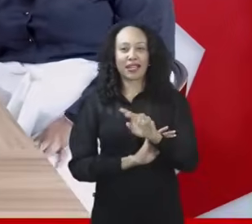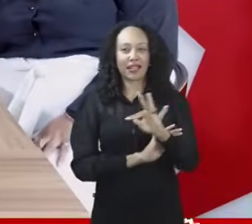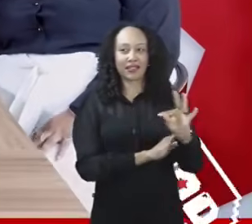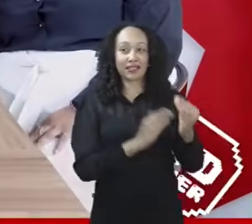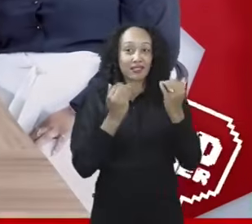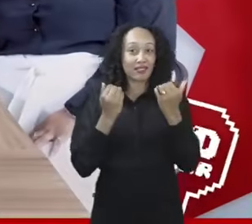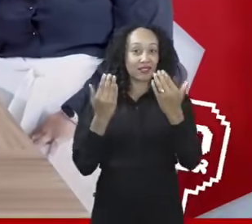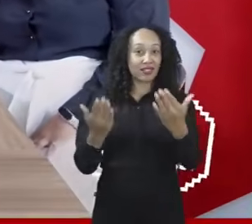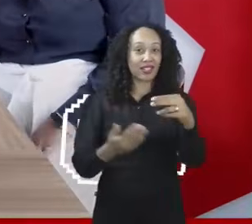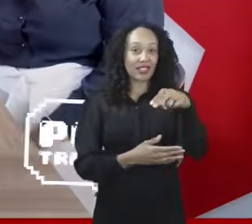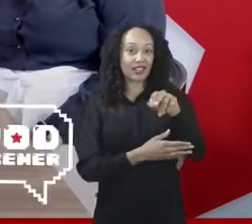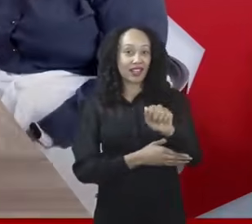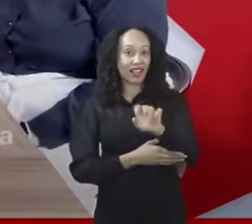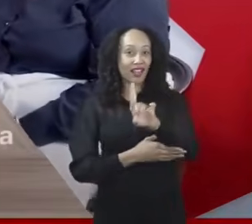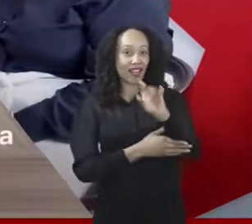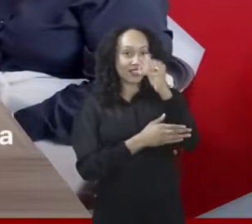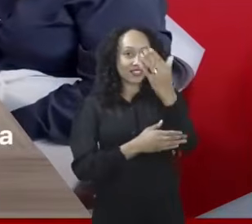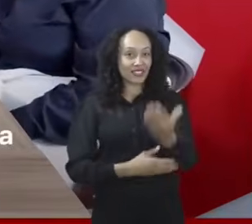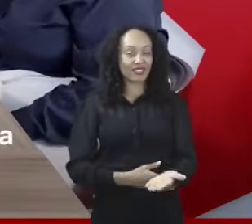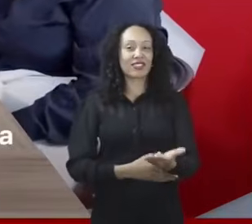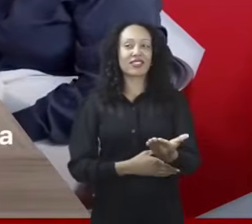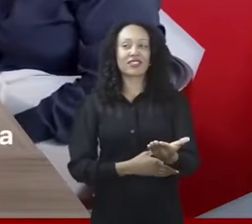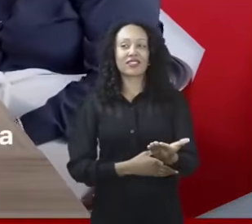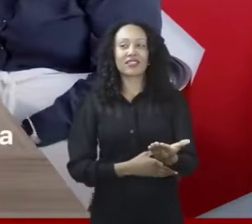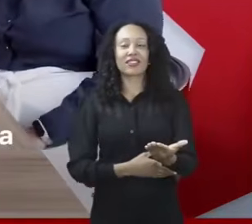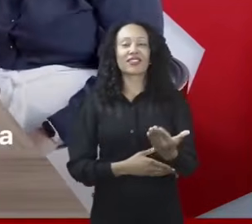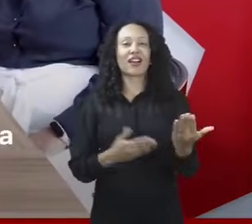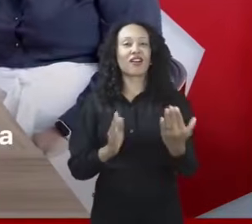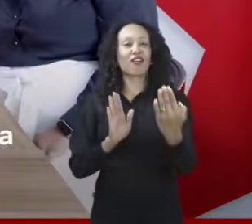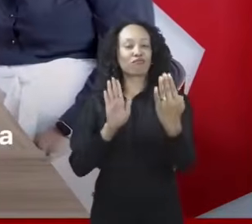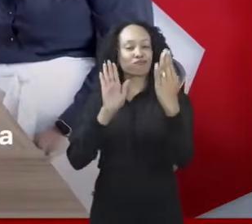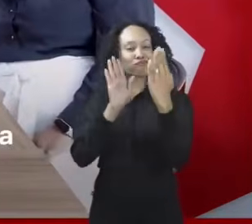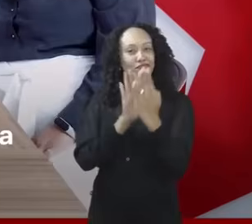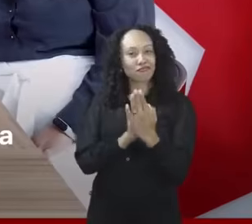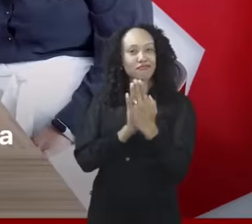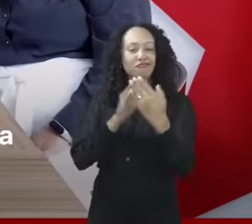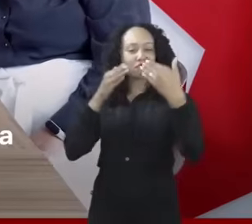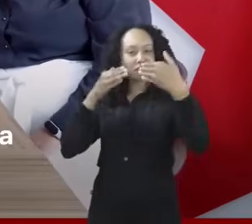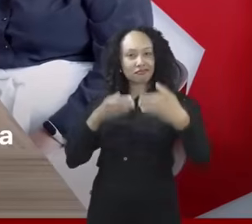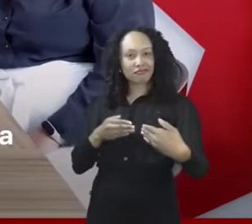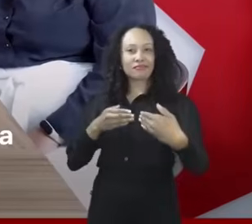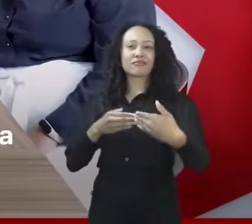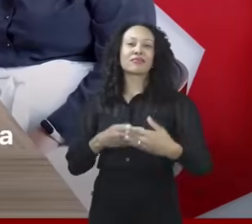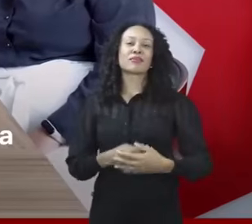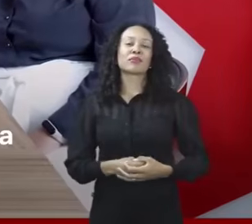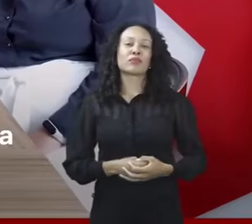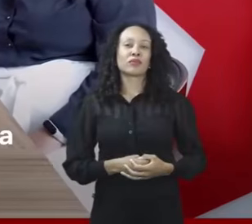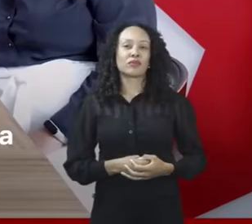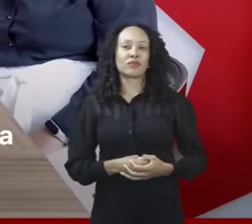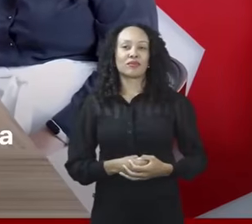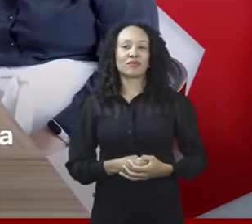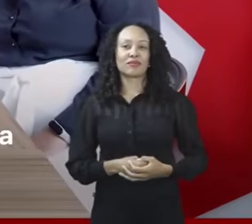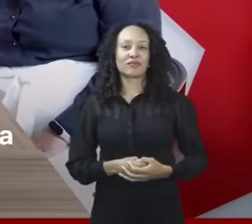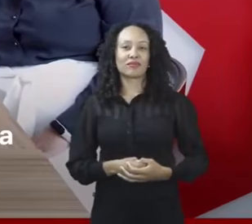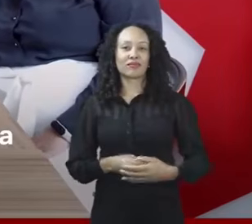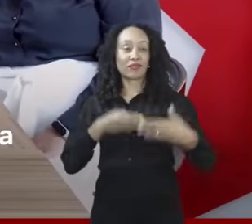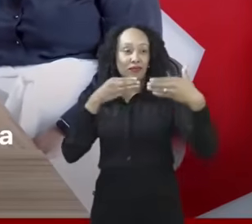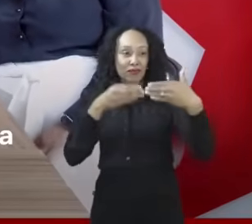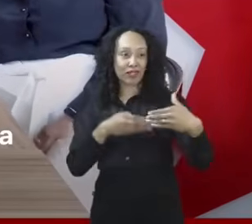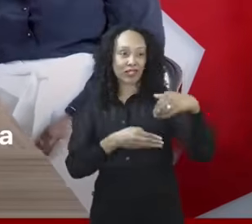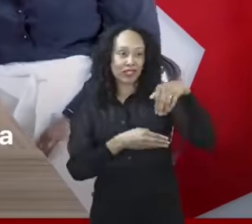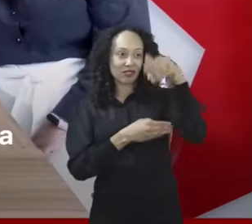Mana Nádia. E aí, Fran, hoje frente a frente, né? Hoje, frente a frente. Porque... De frente com a Nádia. Oh, meu Deus, e a